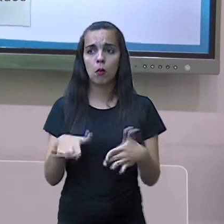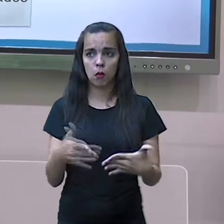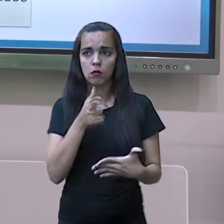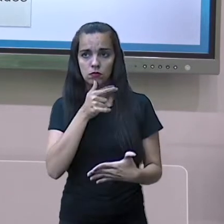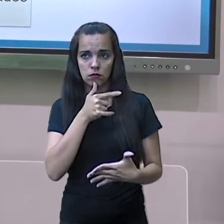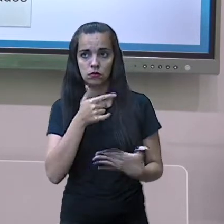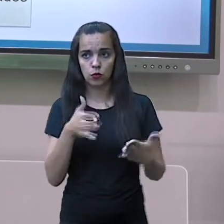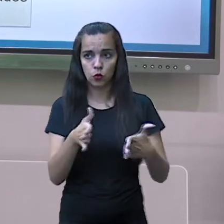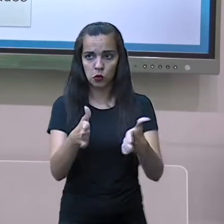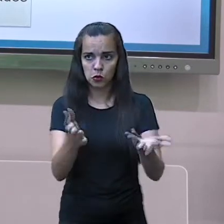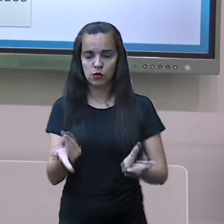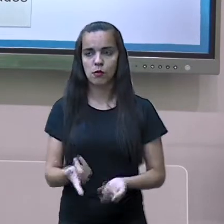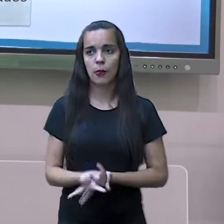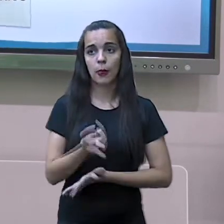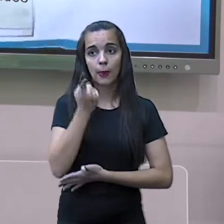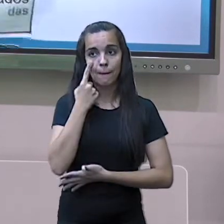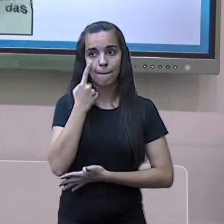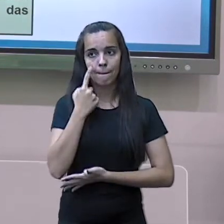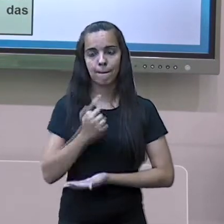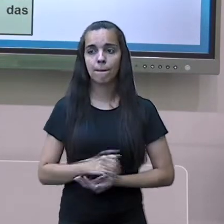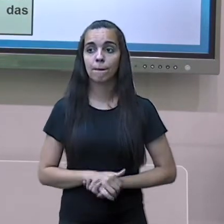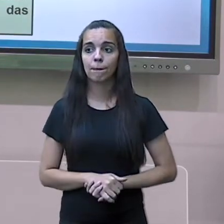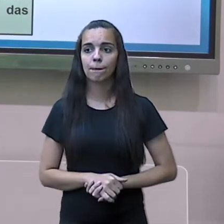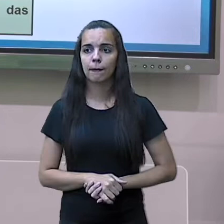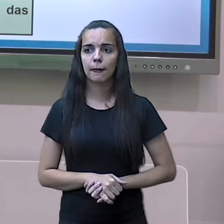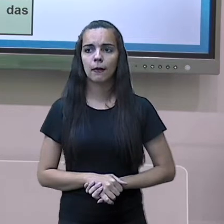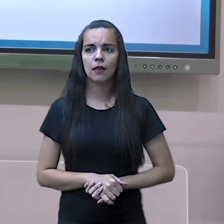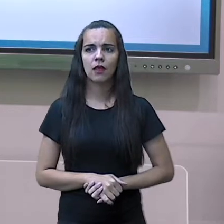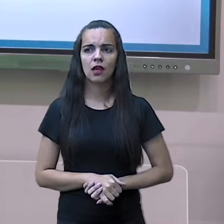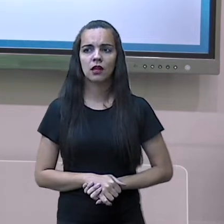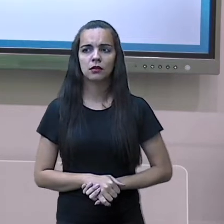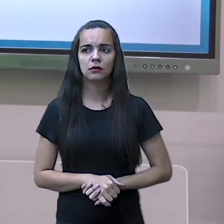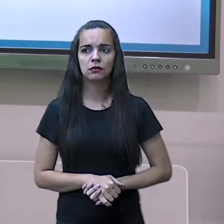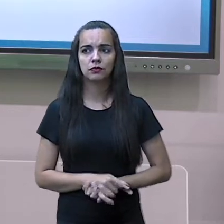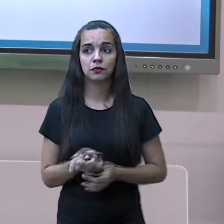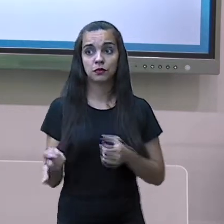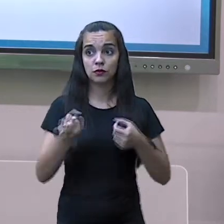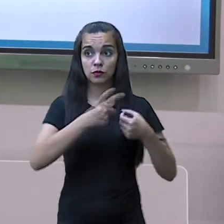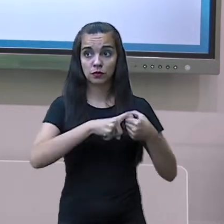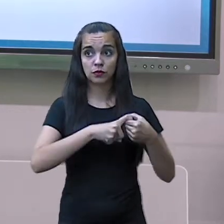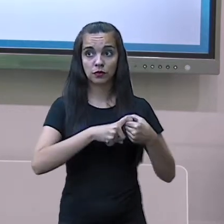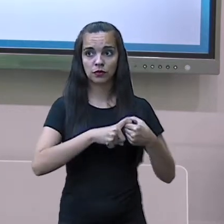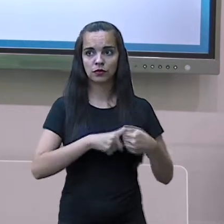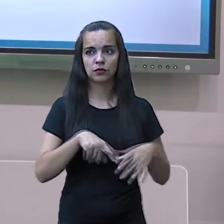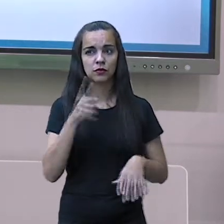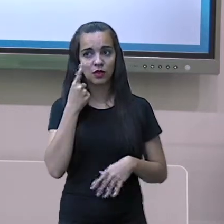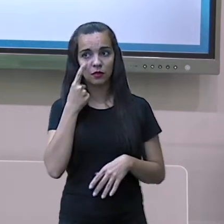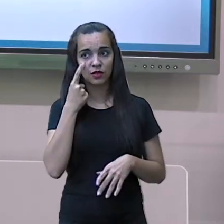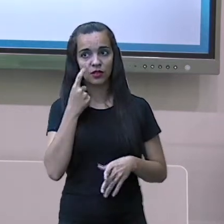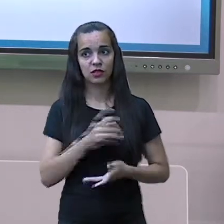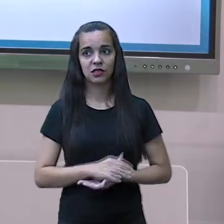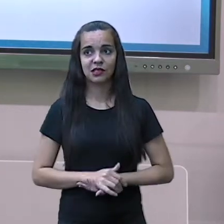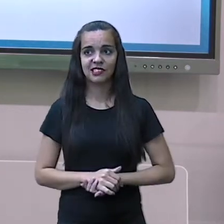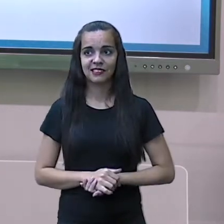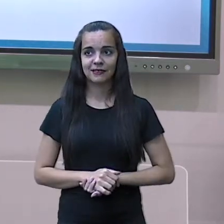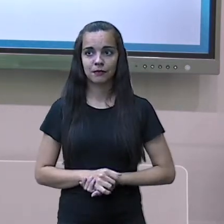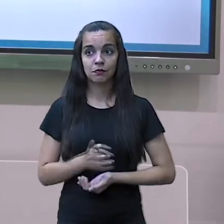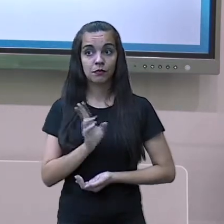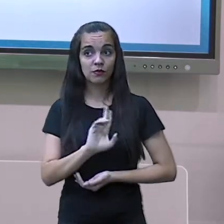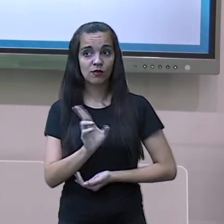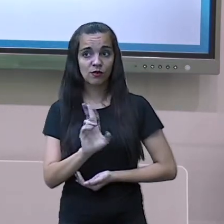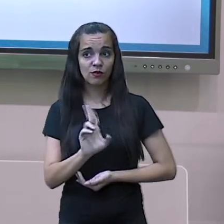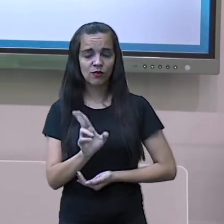um pouquinho. Opa, perdão. Nós vamos ter que voltar aqui. Quando nós falamos, olha,